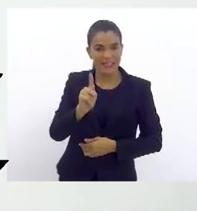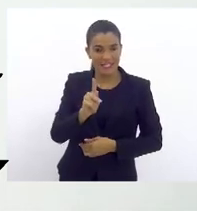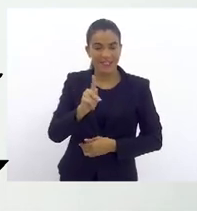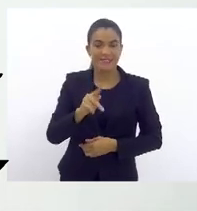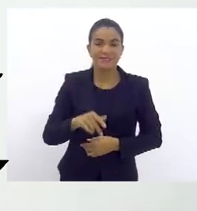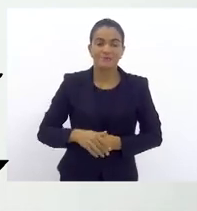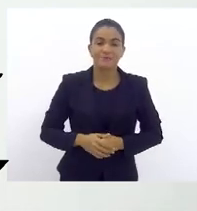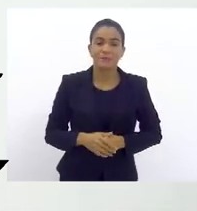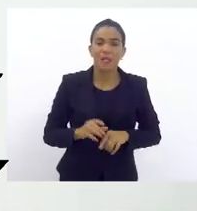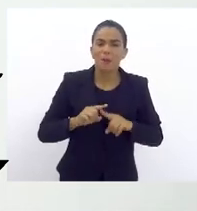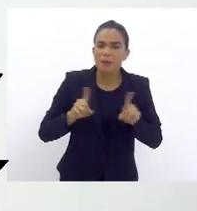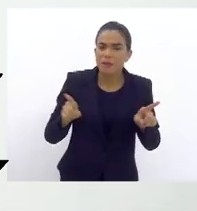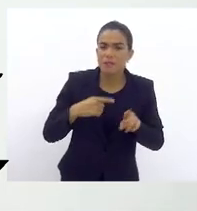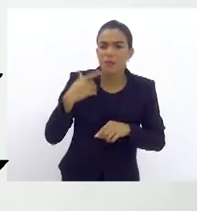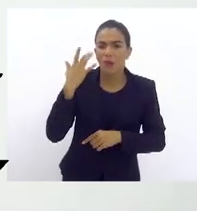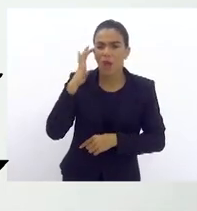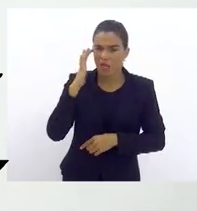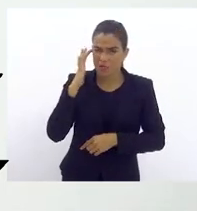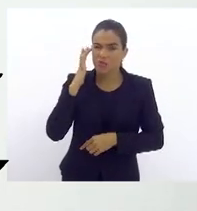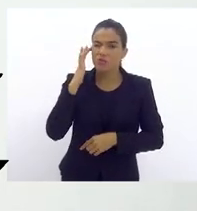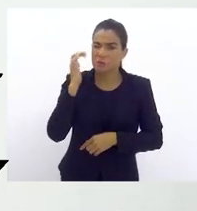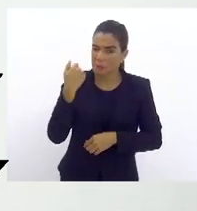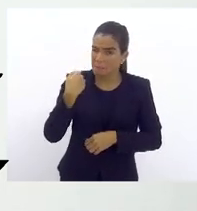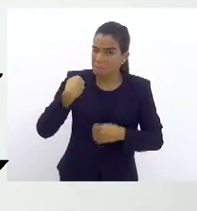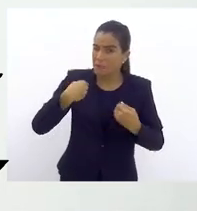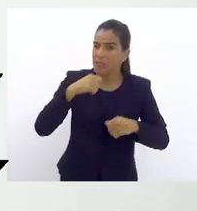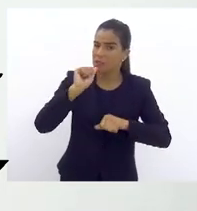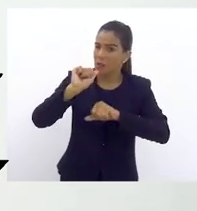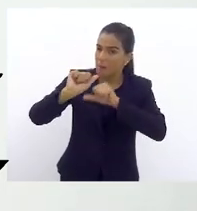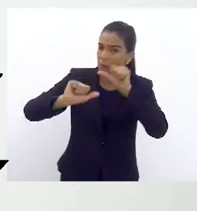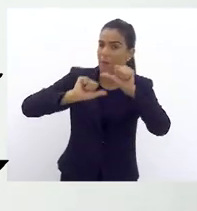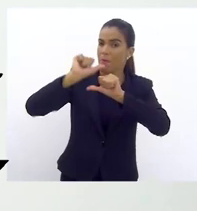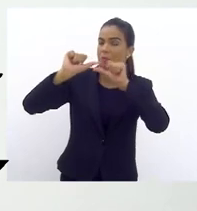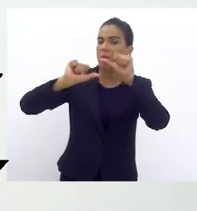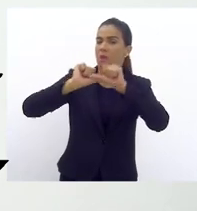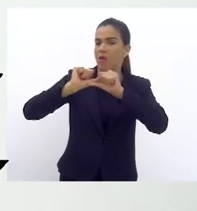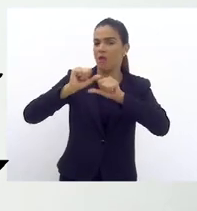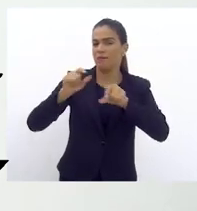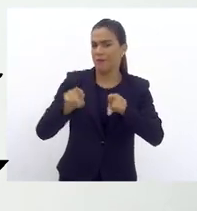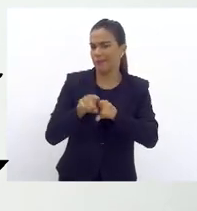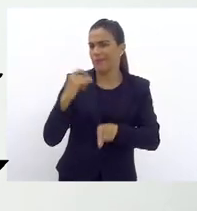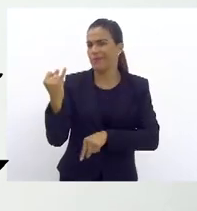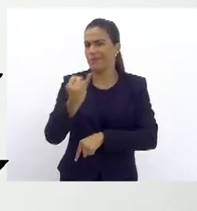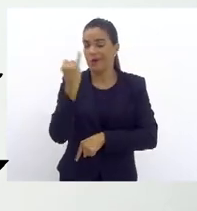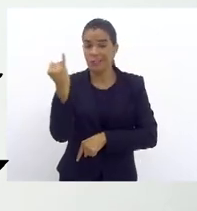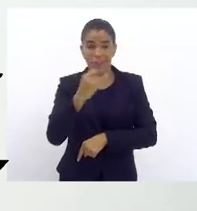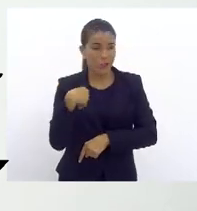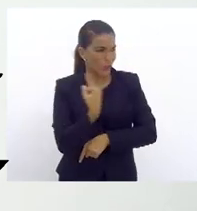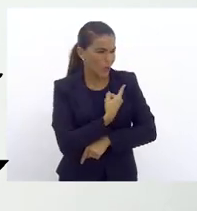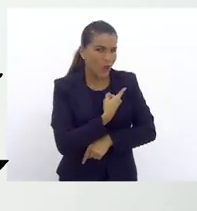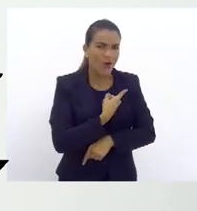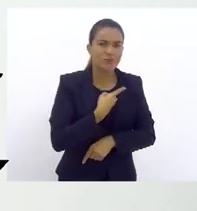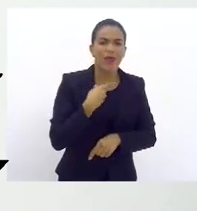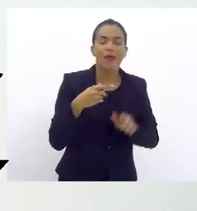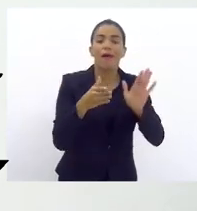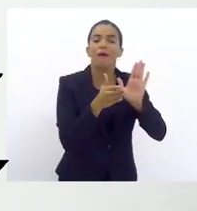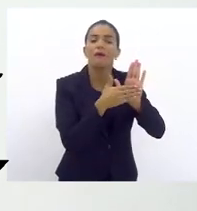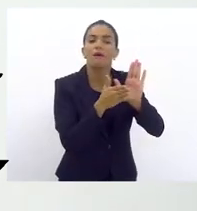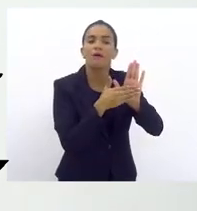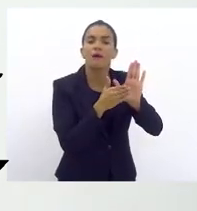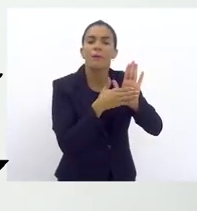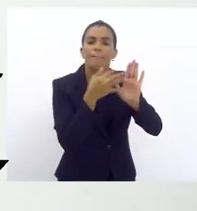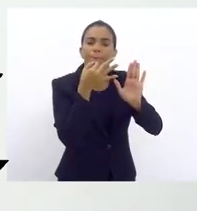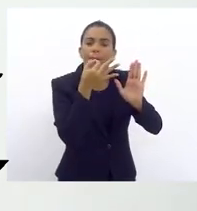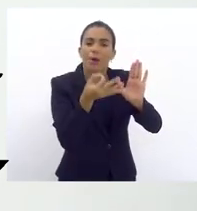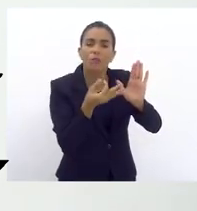mas eu acho que a gente tem que avançar em algumas coisas e eu acho que é importante é que a gente tenha a propostas eu